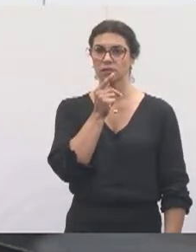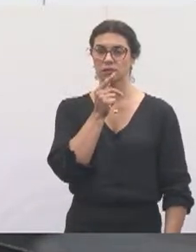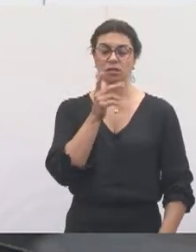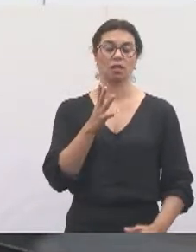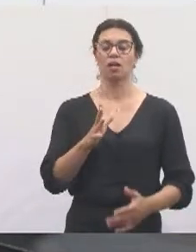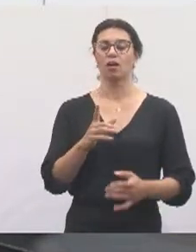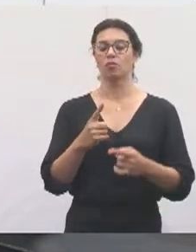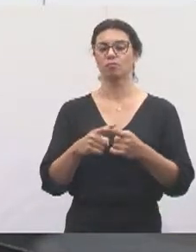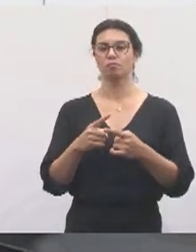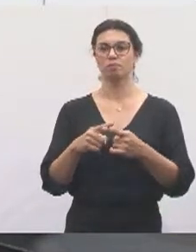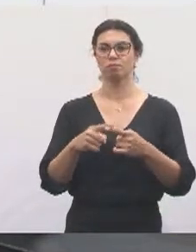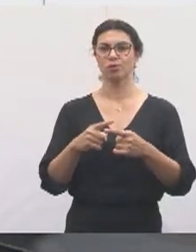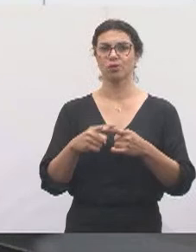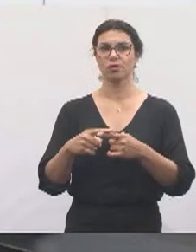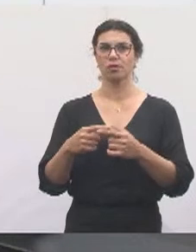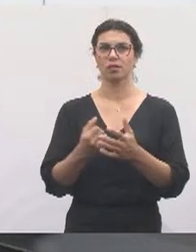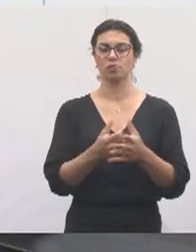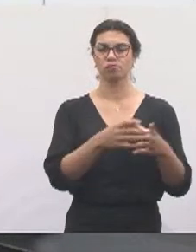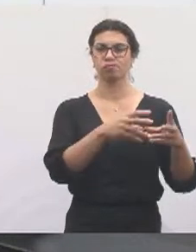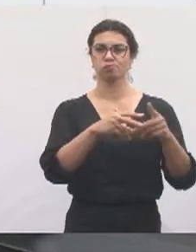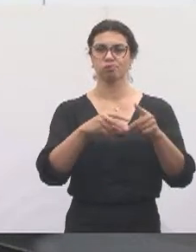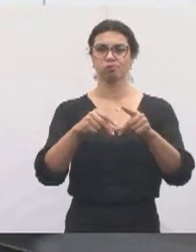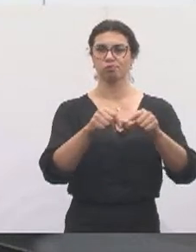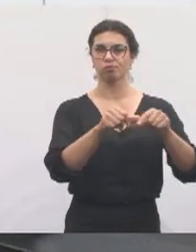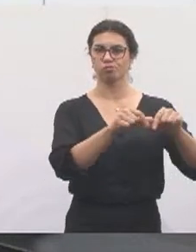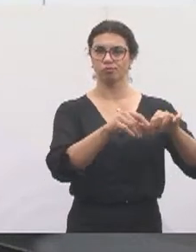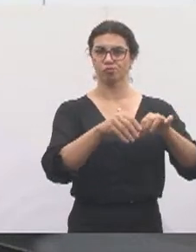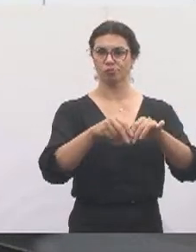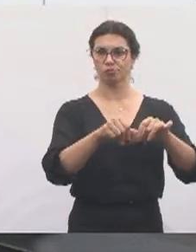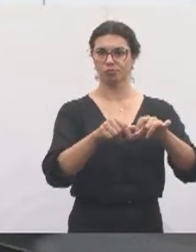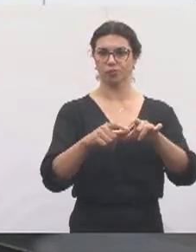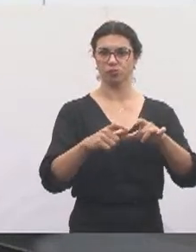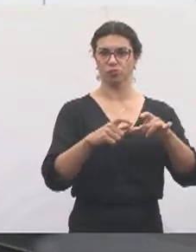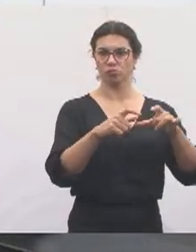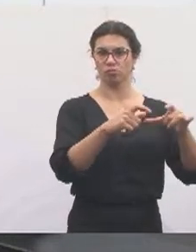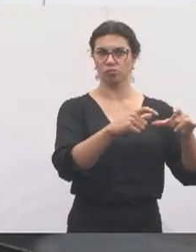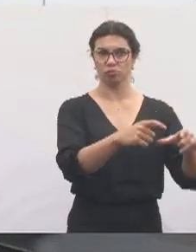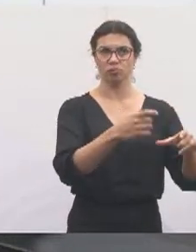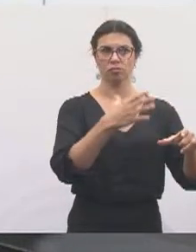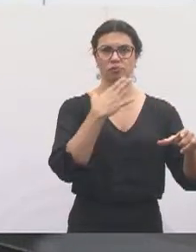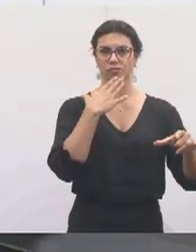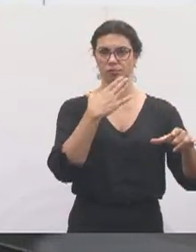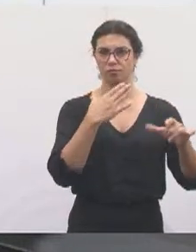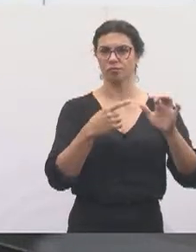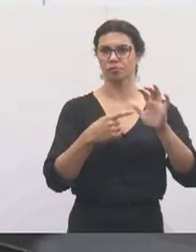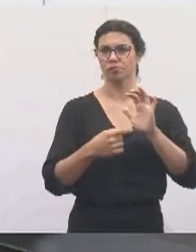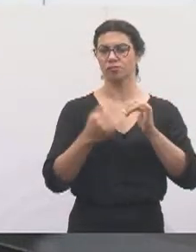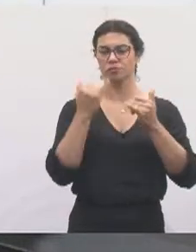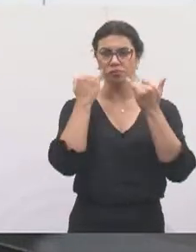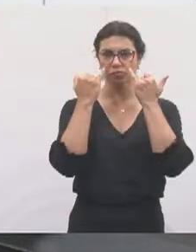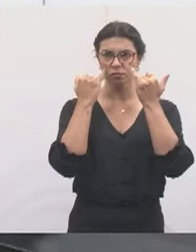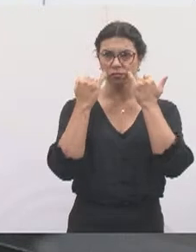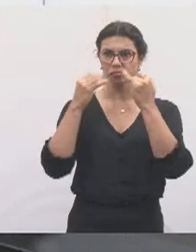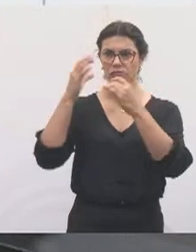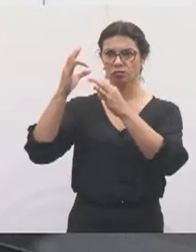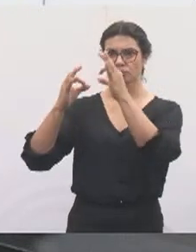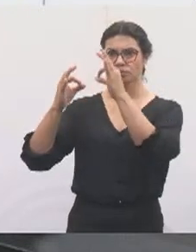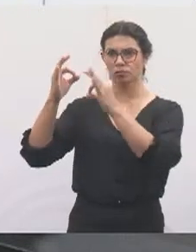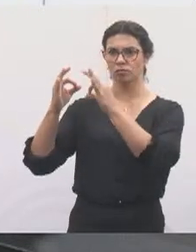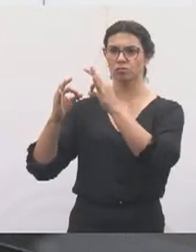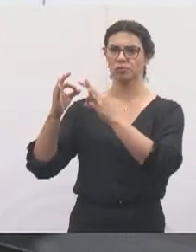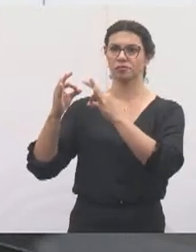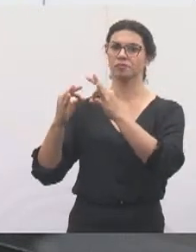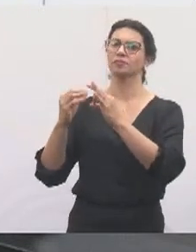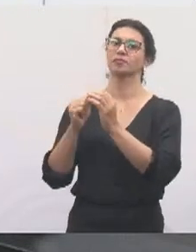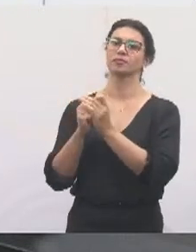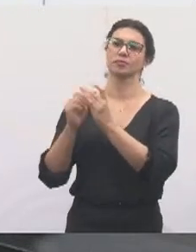desmoronamento de terra na localidade indicada nesta neste documento favor justificar detalhadamente o volume